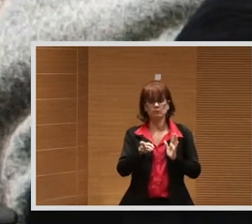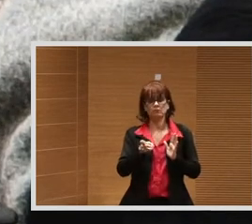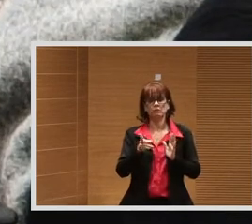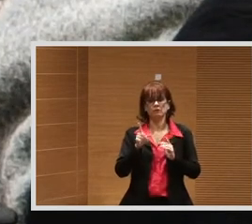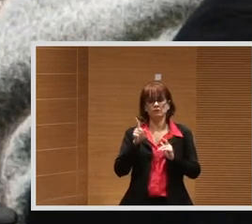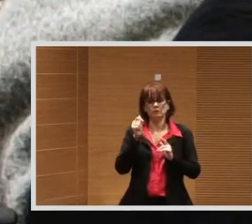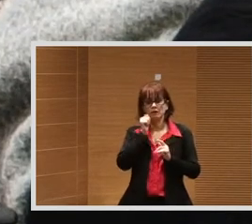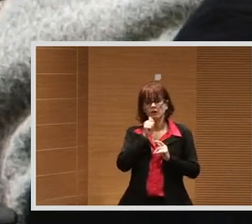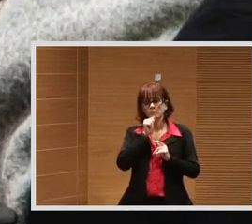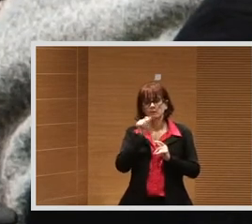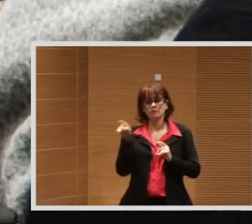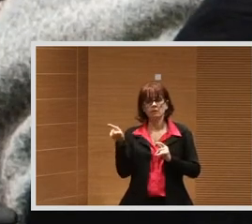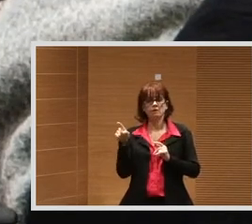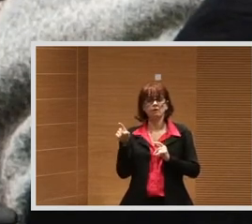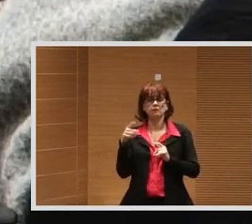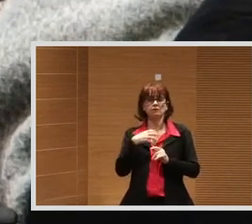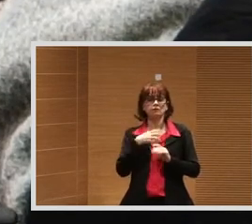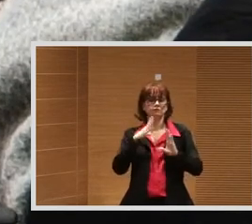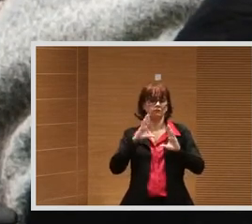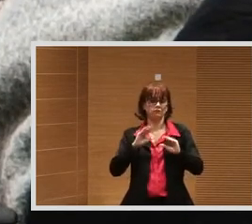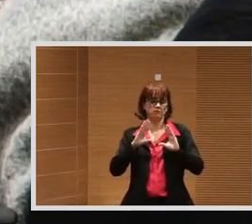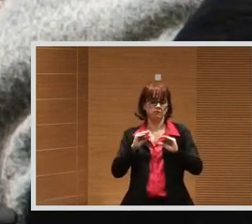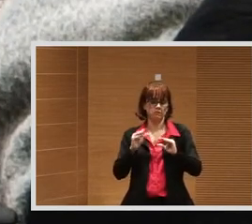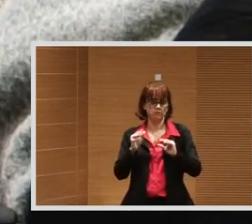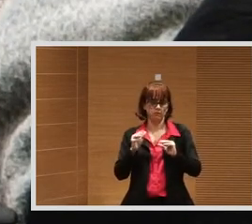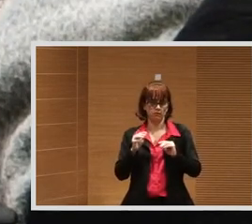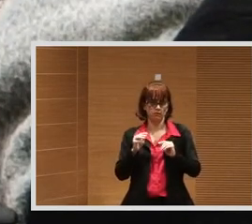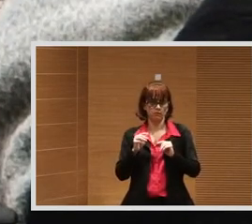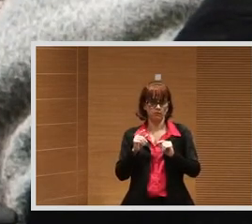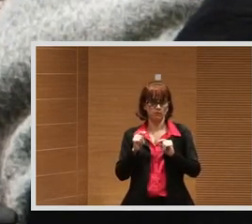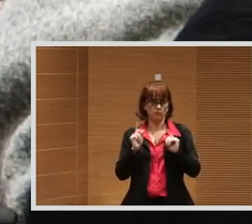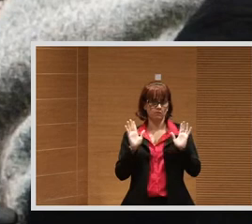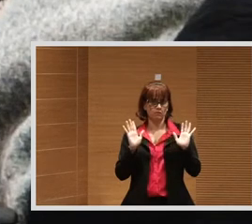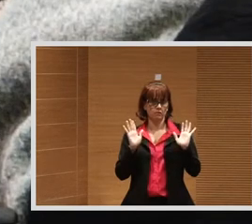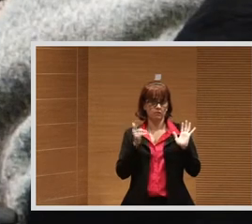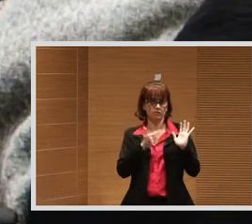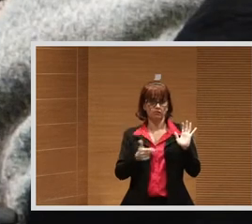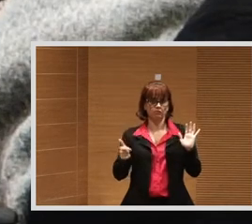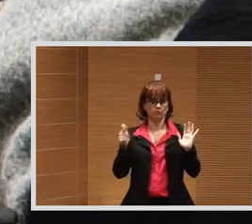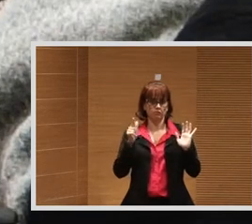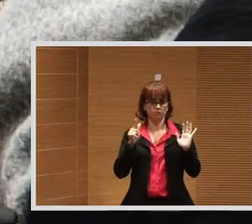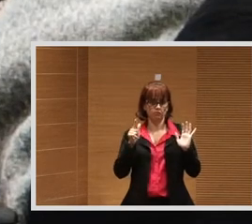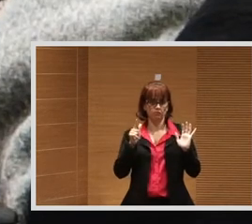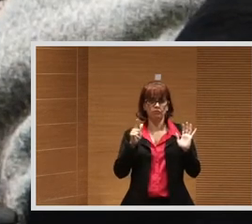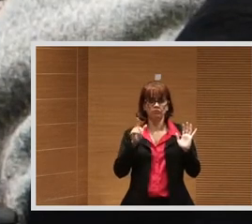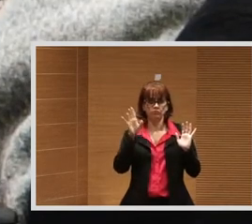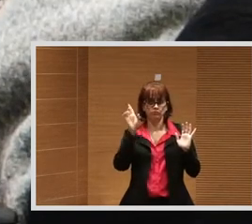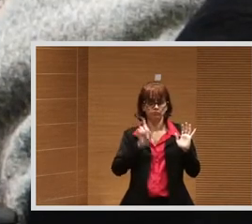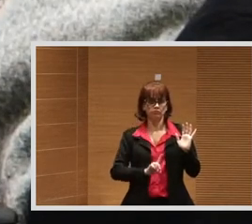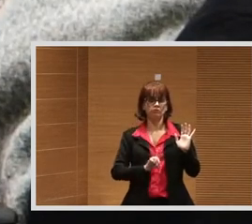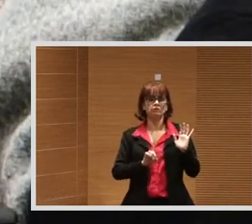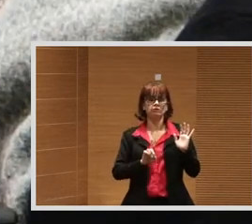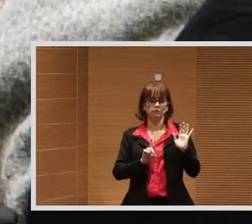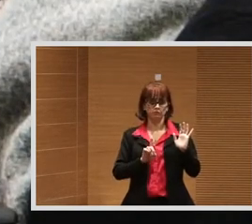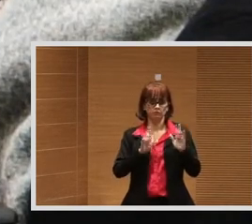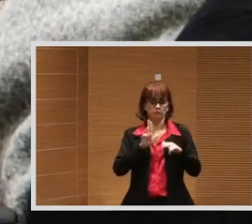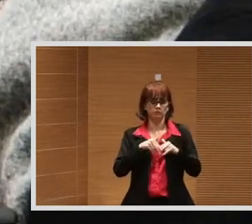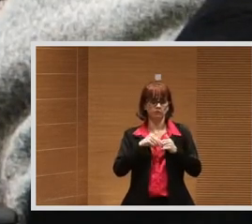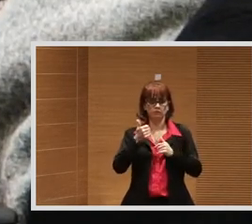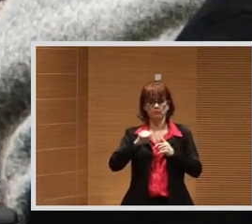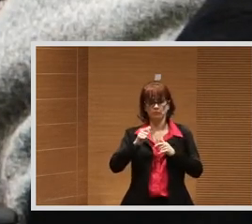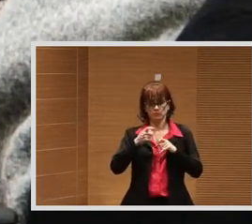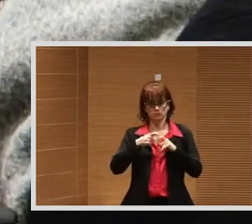sai confortável sabendo que não terá direito, provavelmente, ao benefício na parte da avaliação médica. Então,